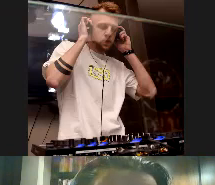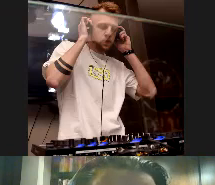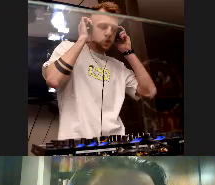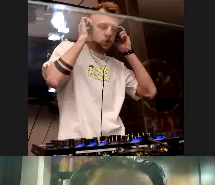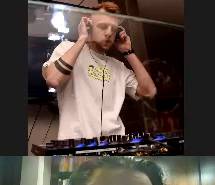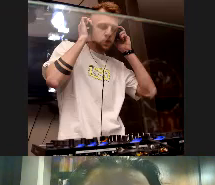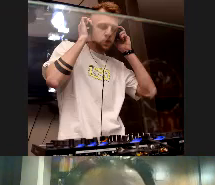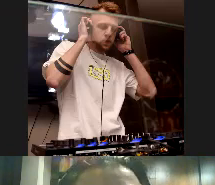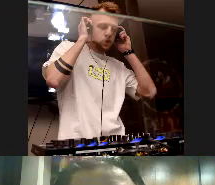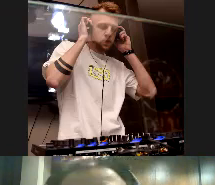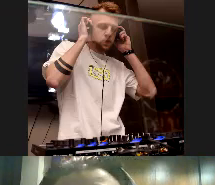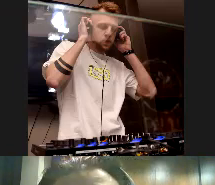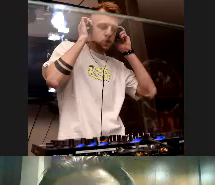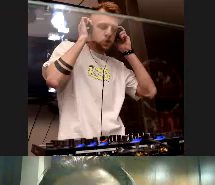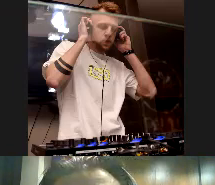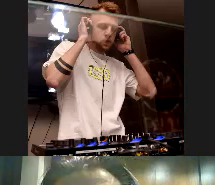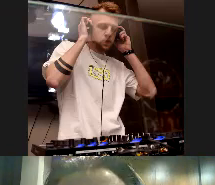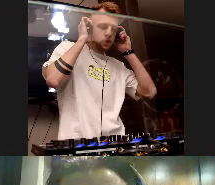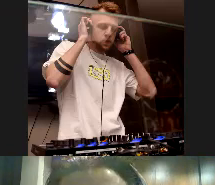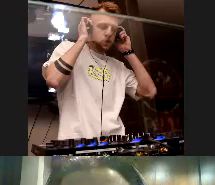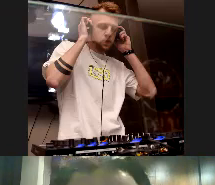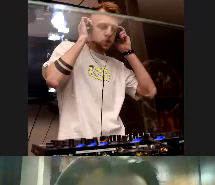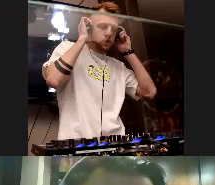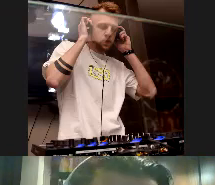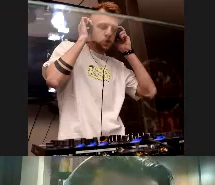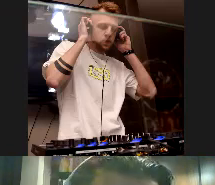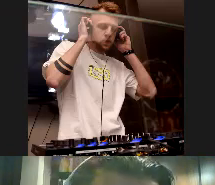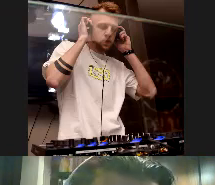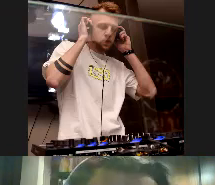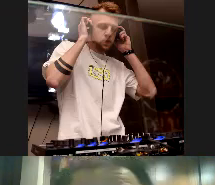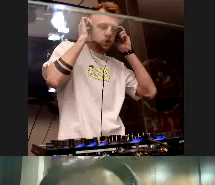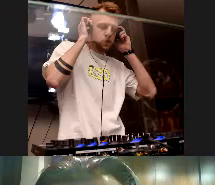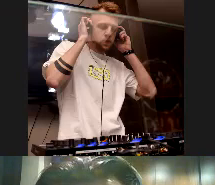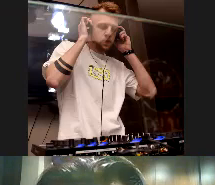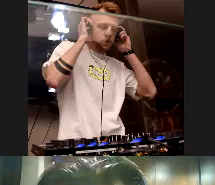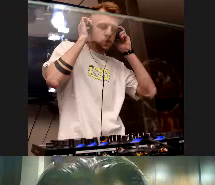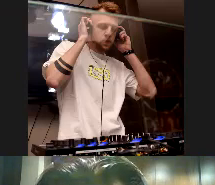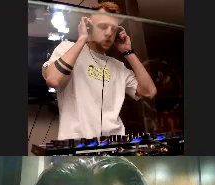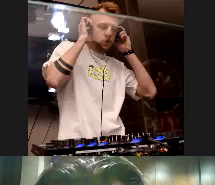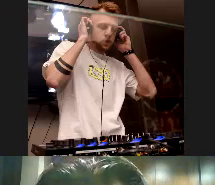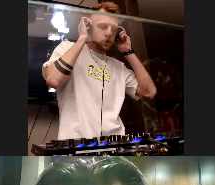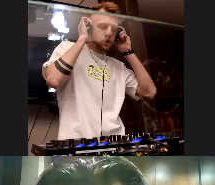Porque sempre subentende-se que tem o interesse lateral.